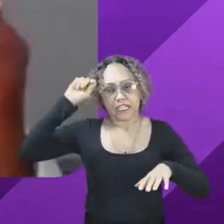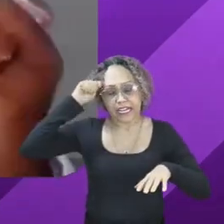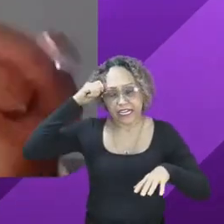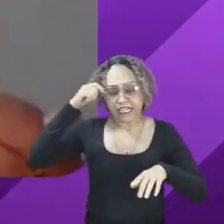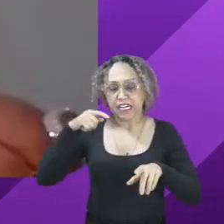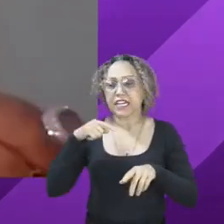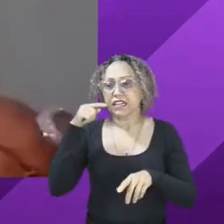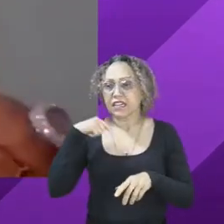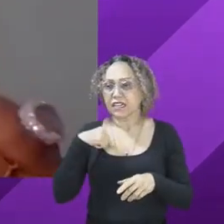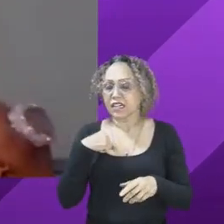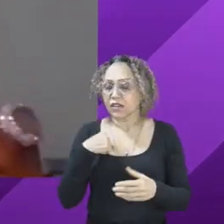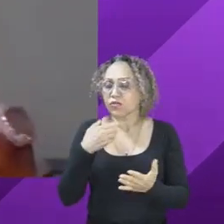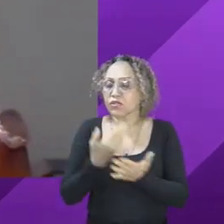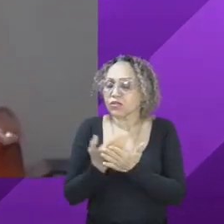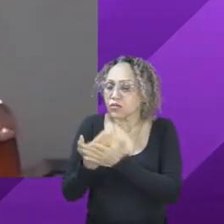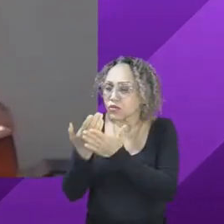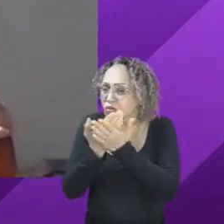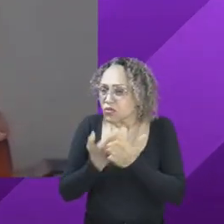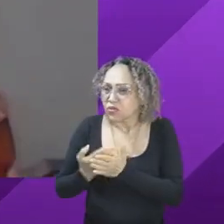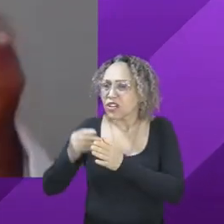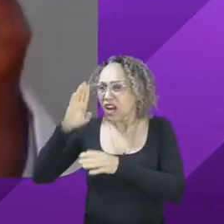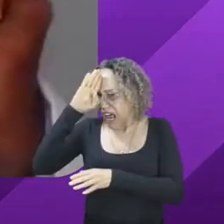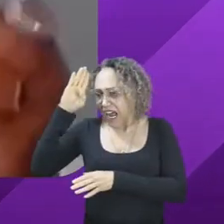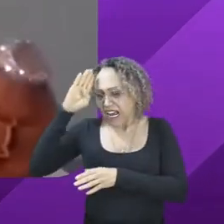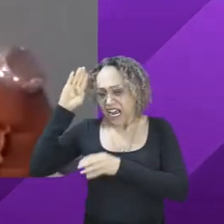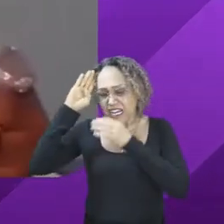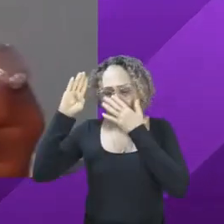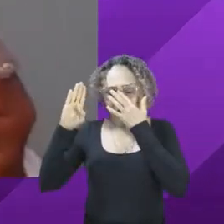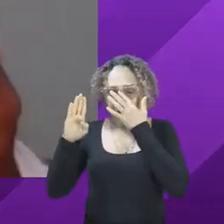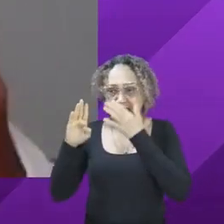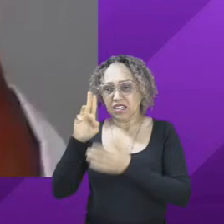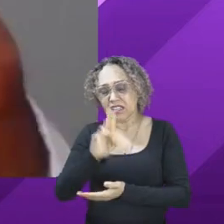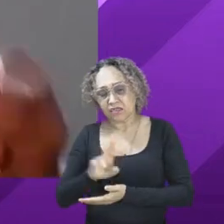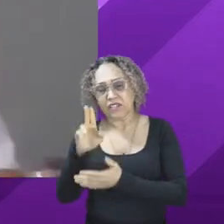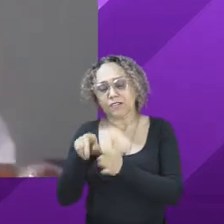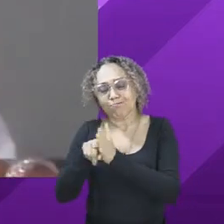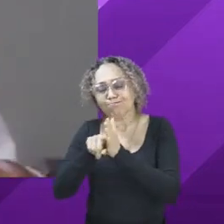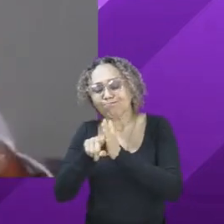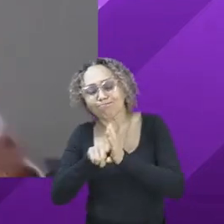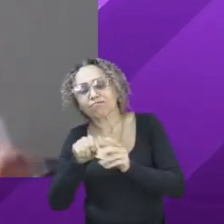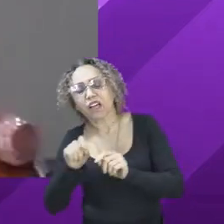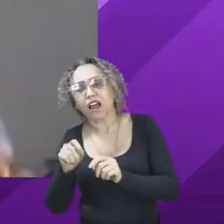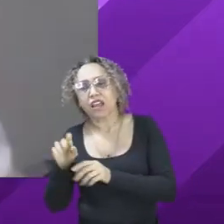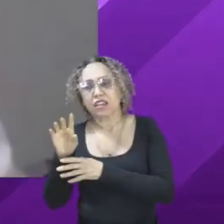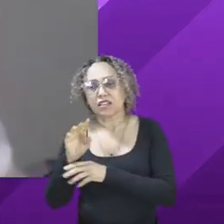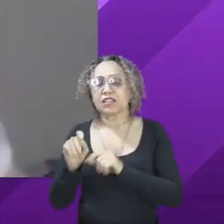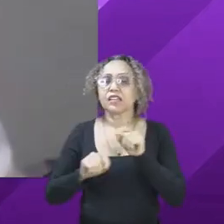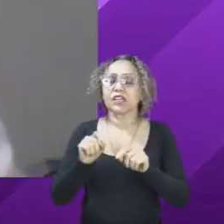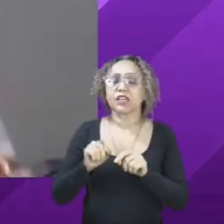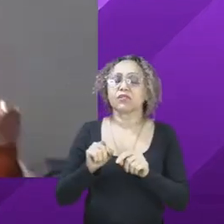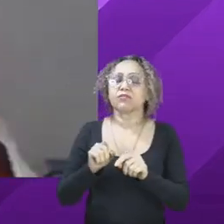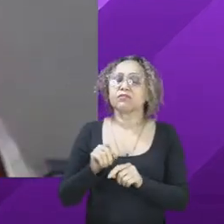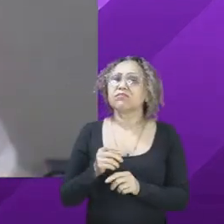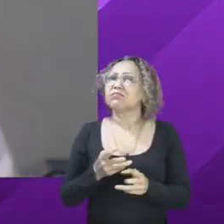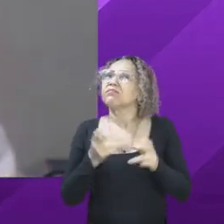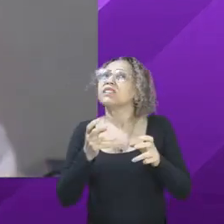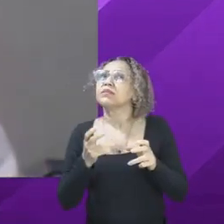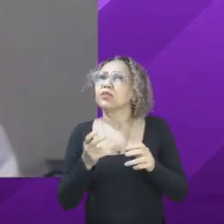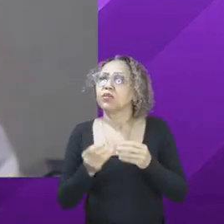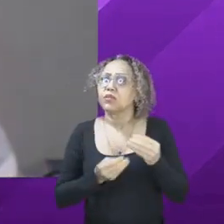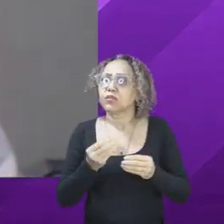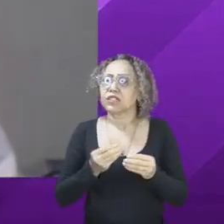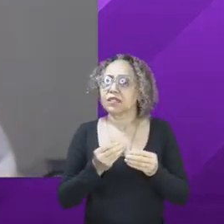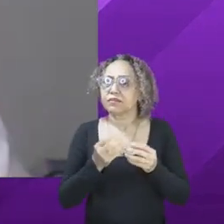de pensar as formas de vida que nos são possíveis na